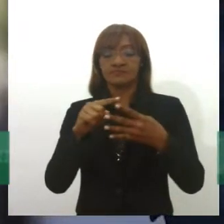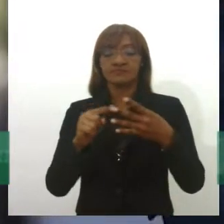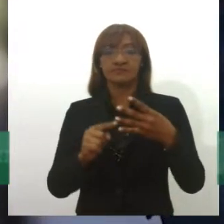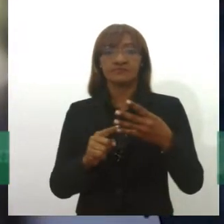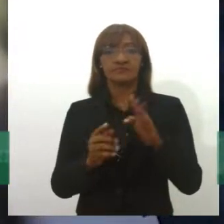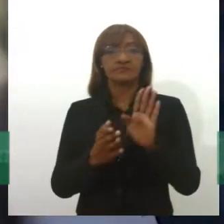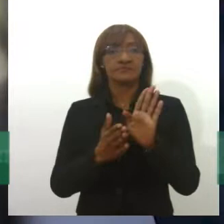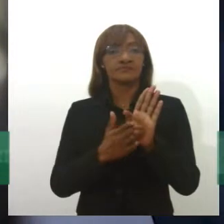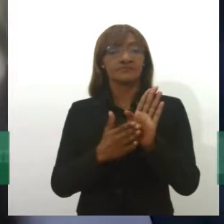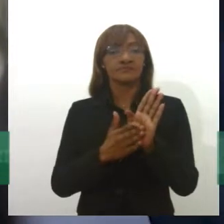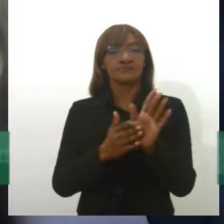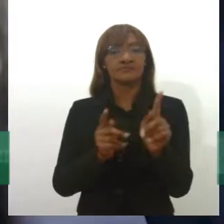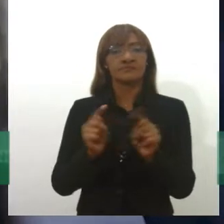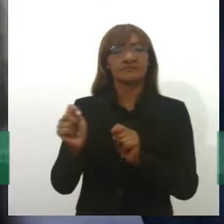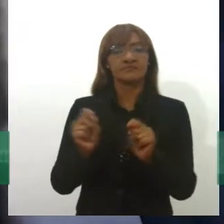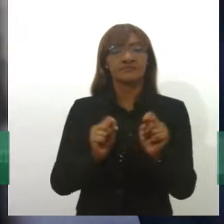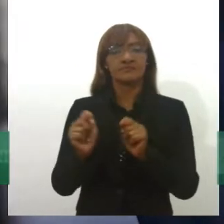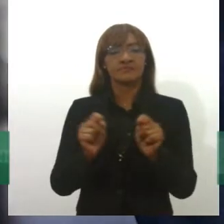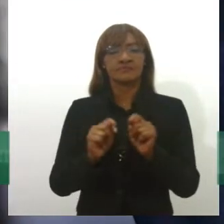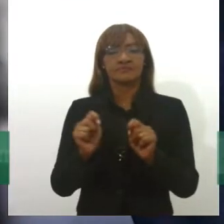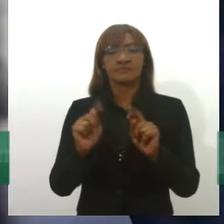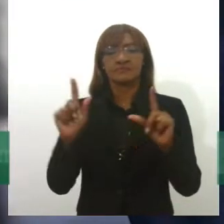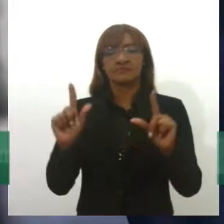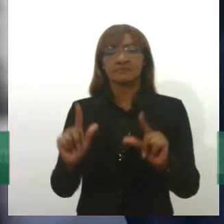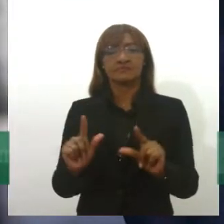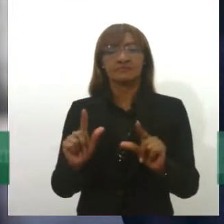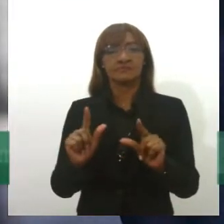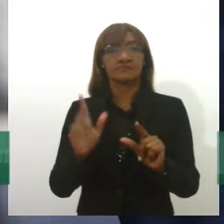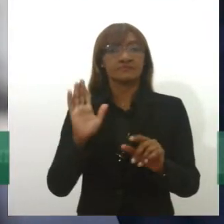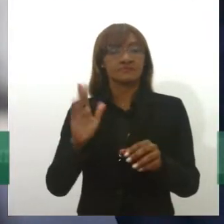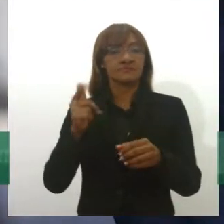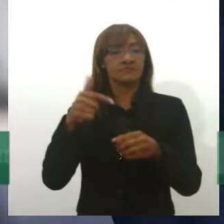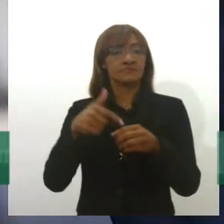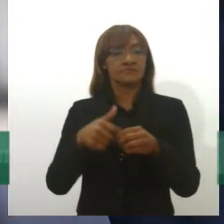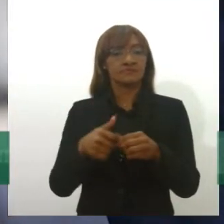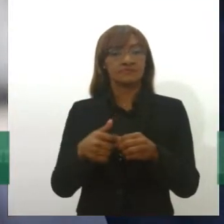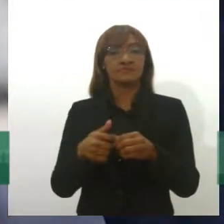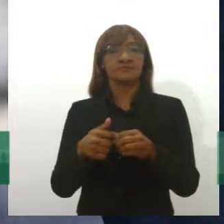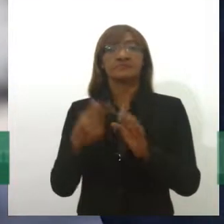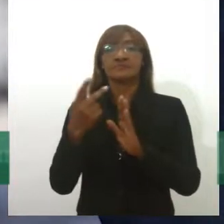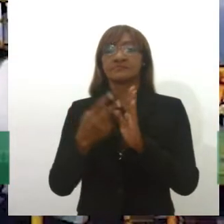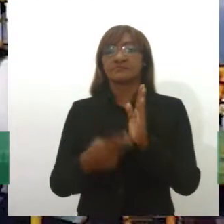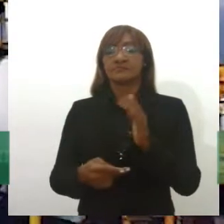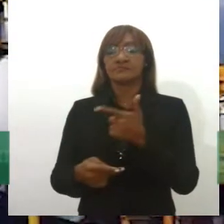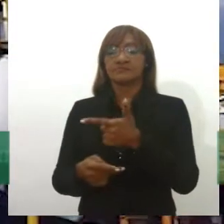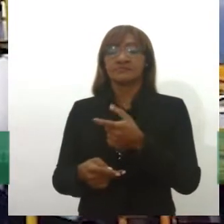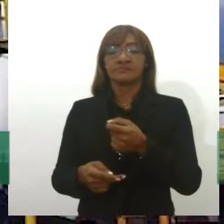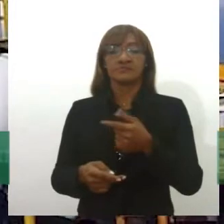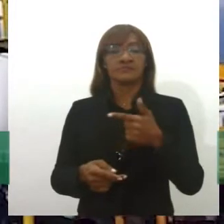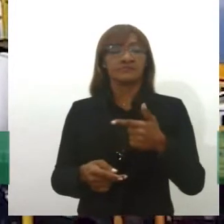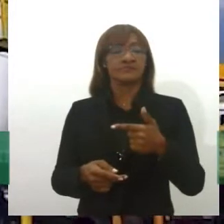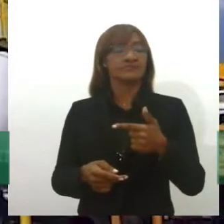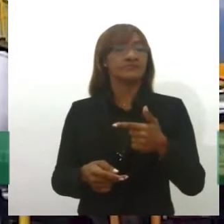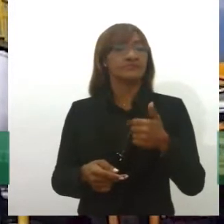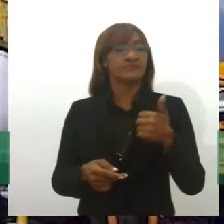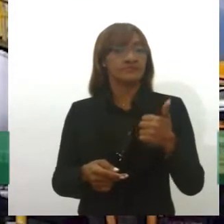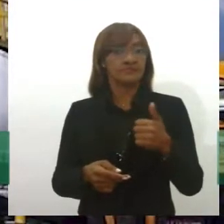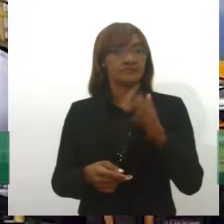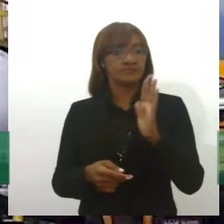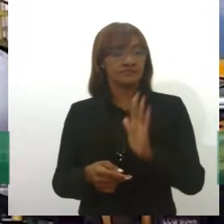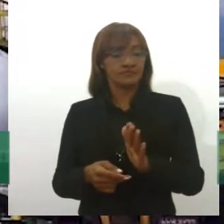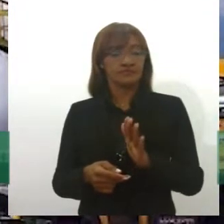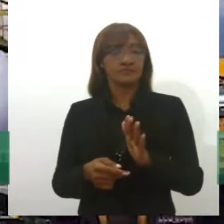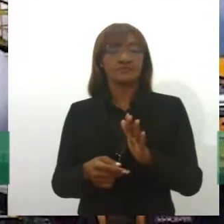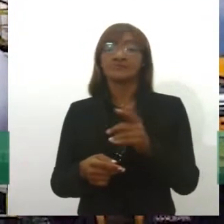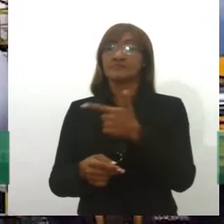direcionadas ao controle da alta dos combustíveis: a PEC 1 de 2022, que tem origem no Senado, uma PEC da Câmara